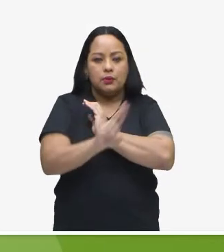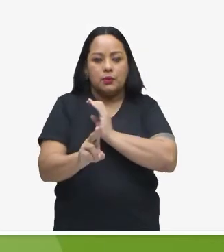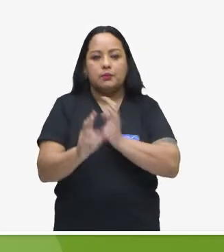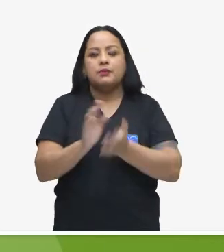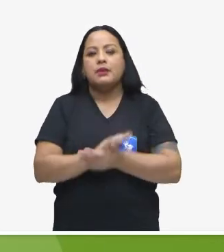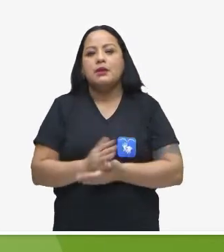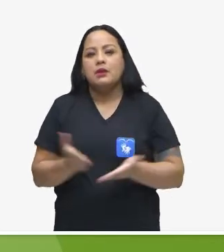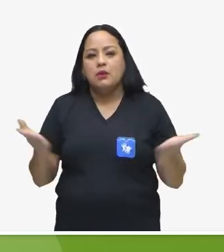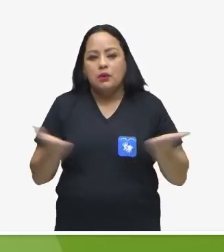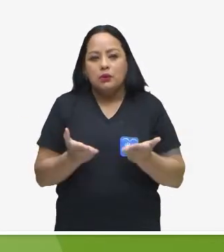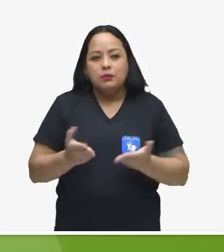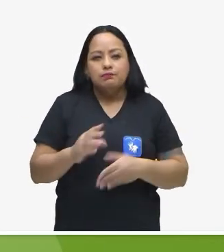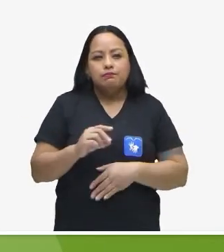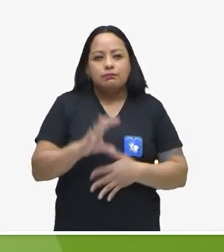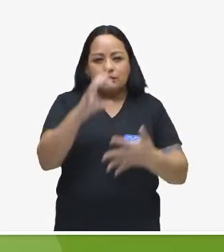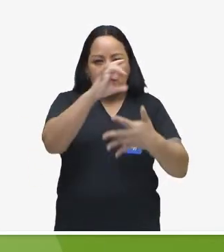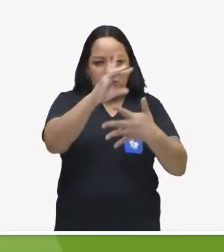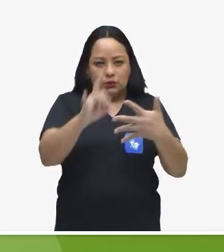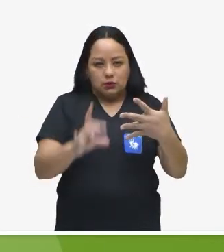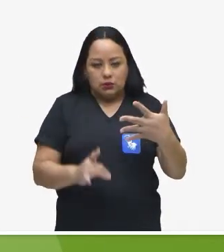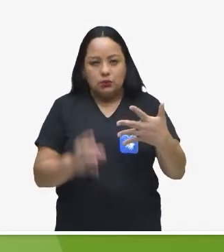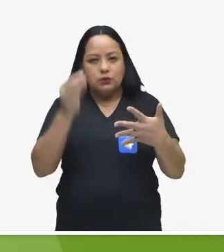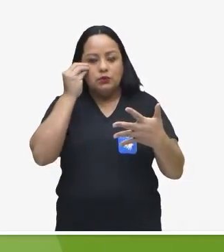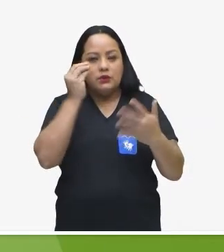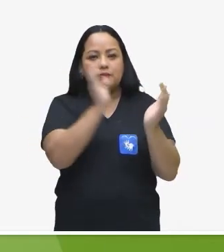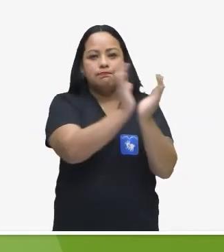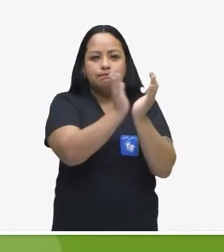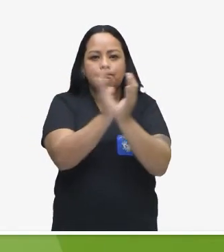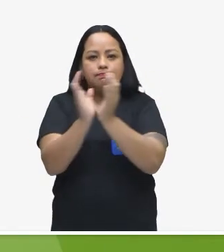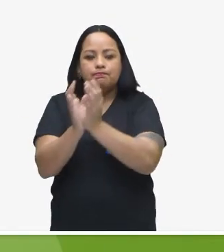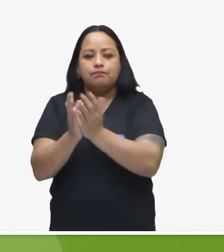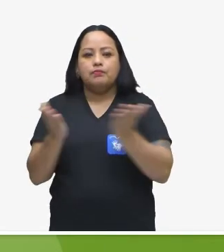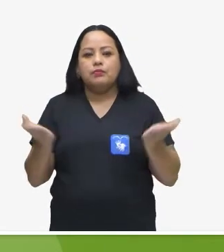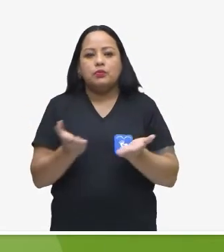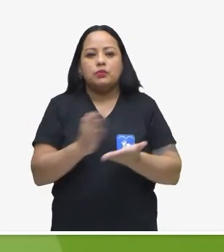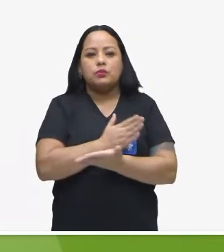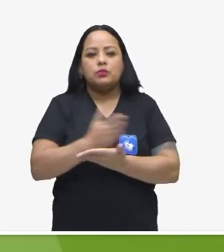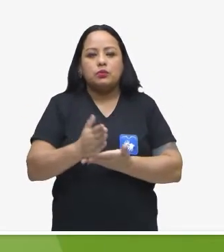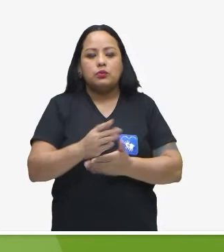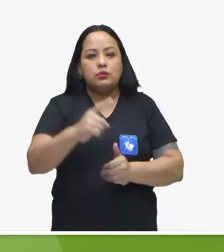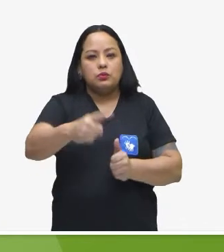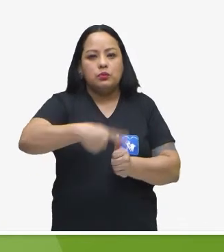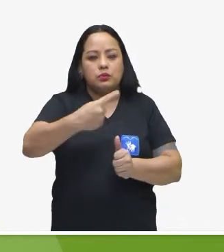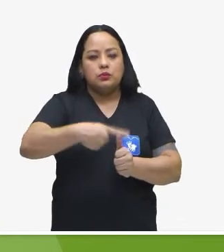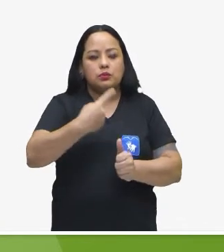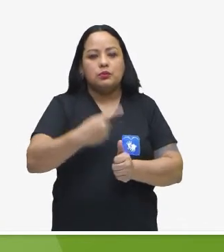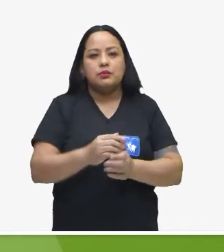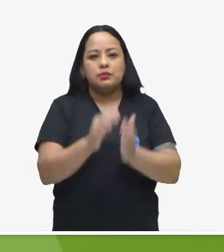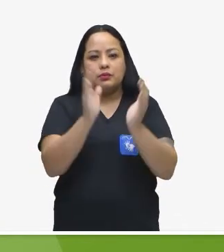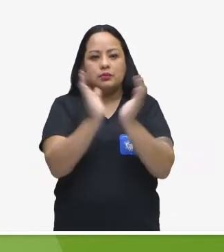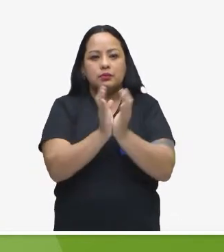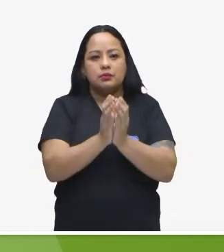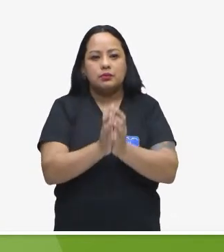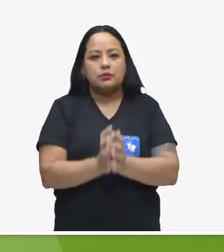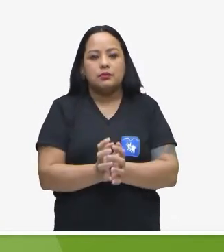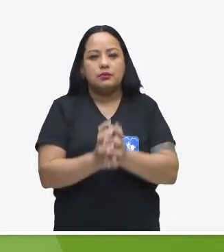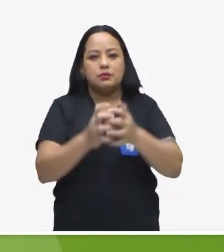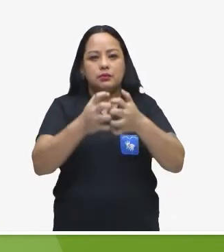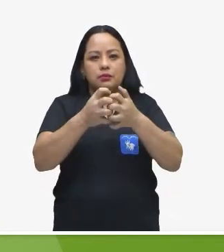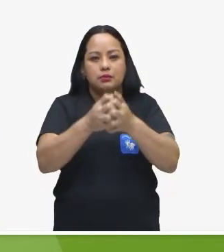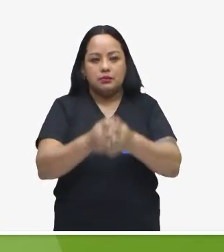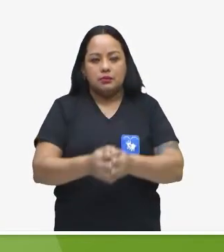gente vai ver um pouquinho de cada um deles, tá? Vamos começar com o primeiro reino, que é o reino Monera.